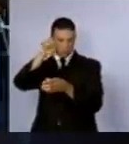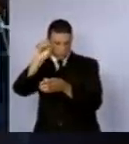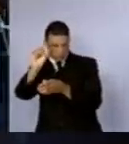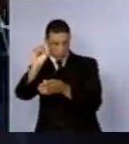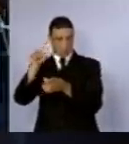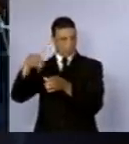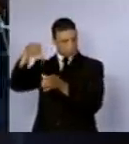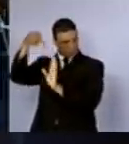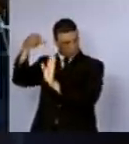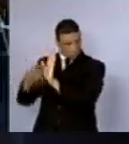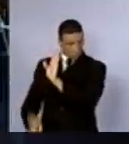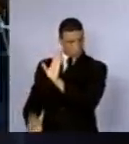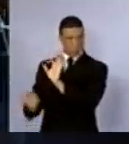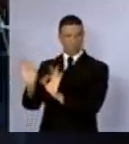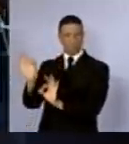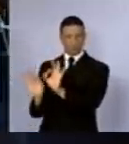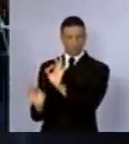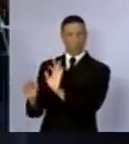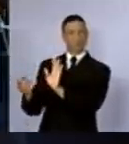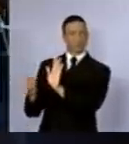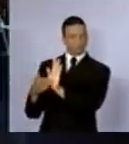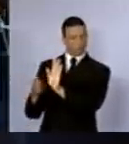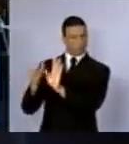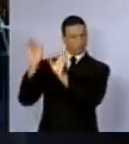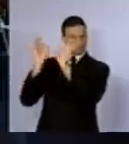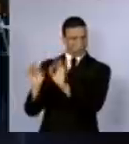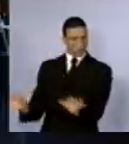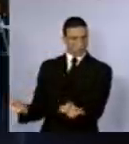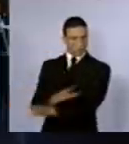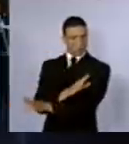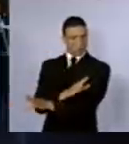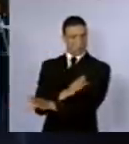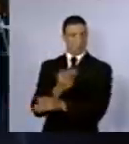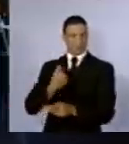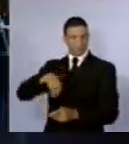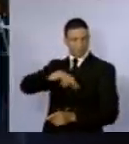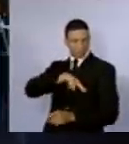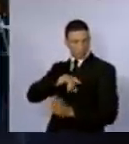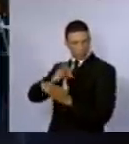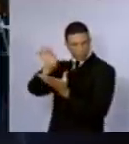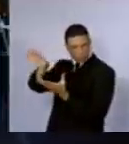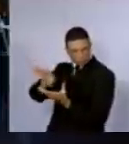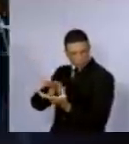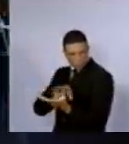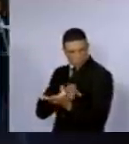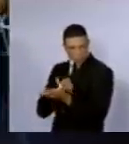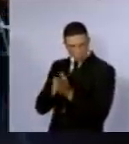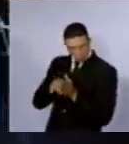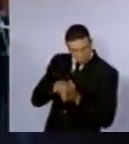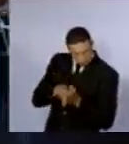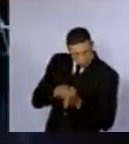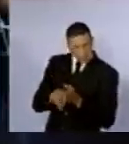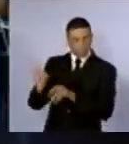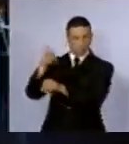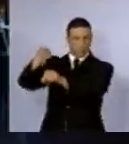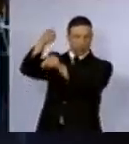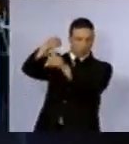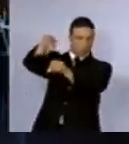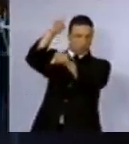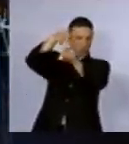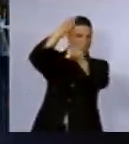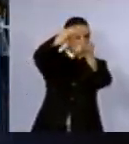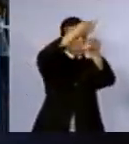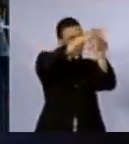projeto específico na OMS que cuida disso, né? E nós fizemos uma pesquisa em relação àquilo que os outros países têm adotado